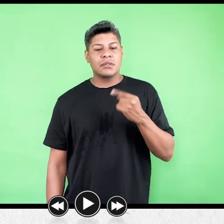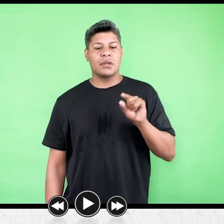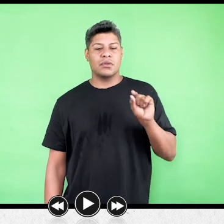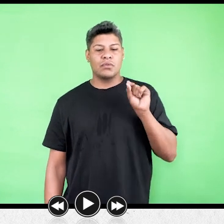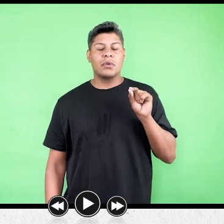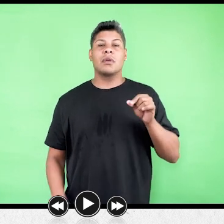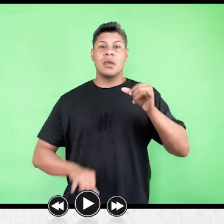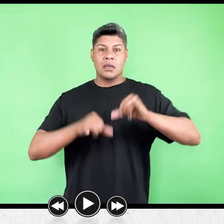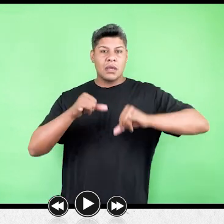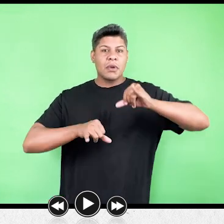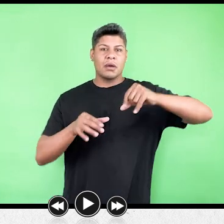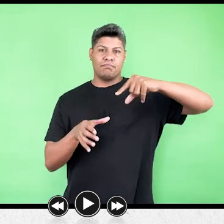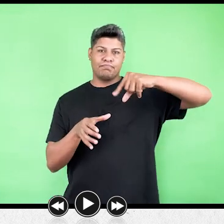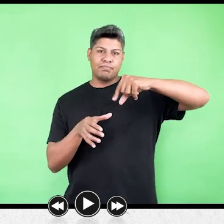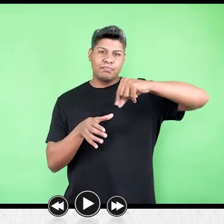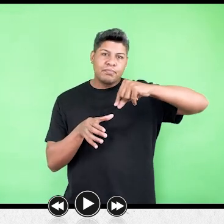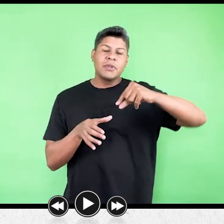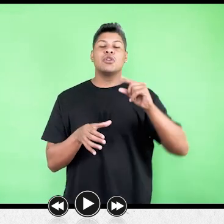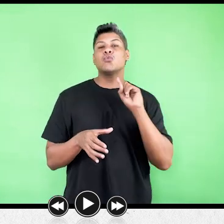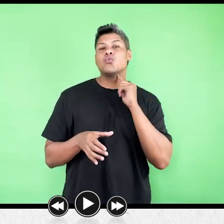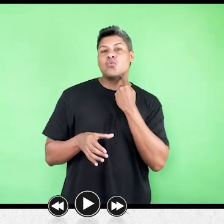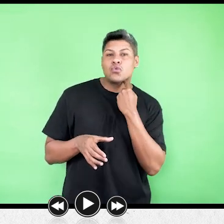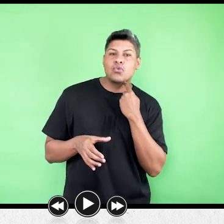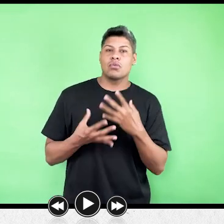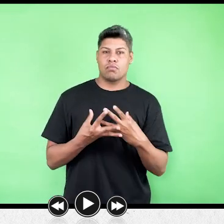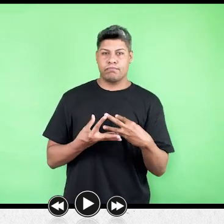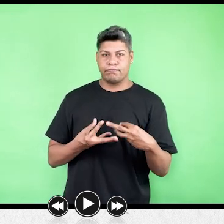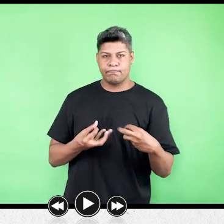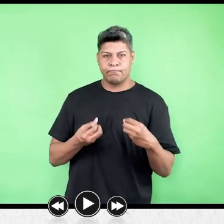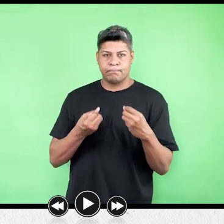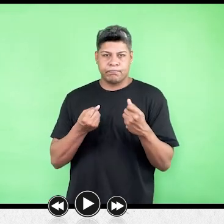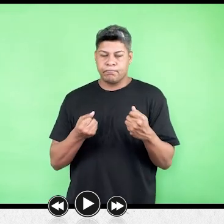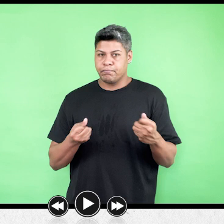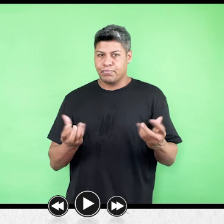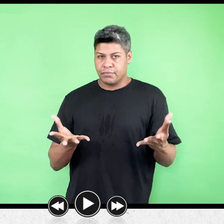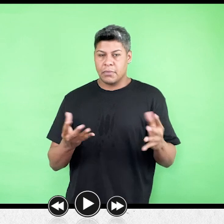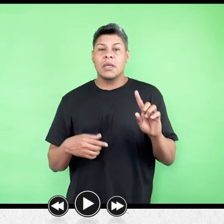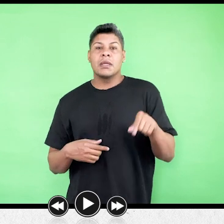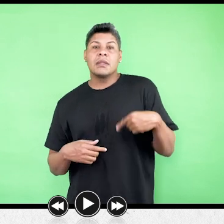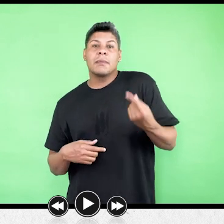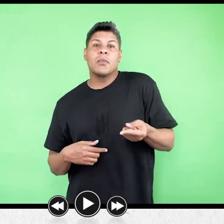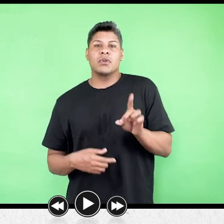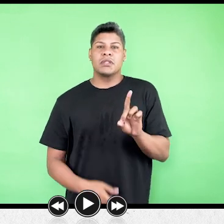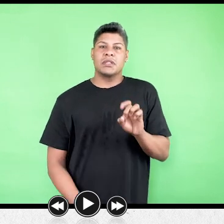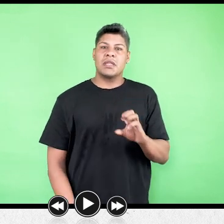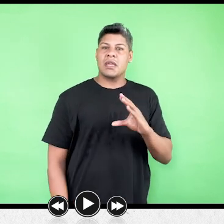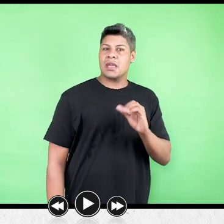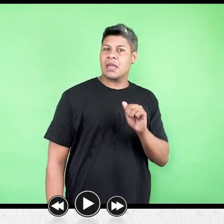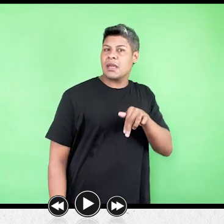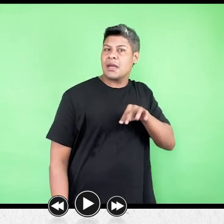uma substância que vai aglomerar essas partículas de sujeira e vai formar os flocos. Depois a gente tem a etapa de decantação, onde